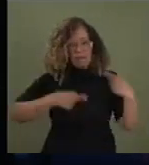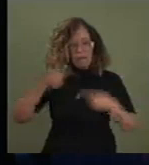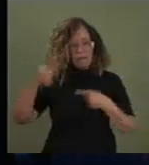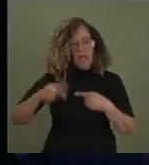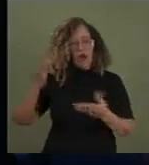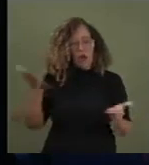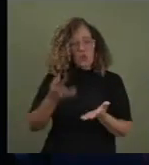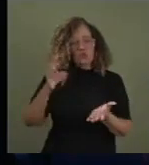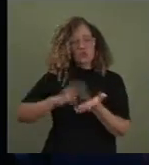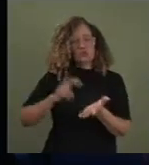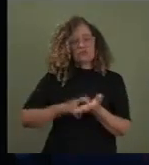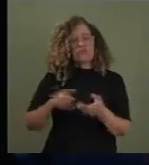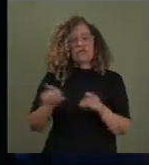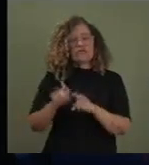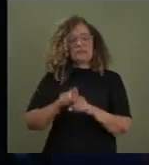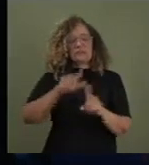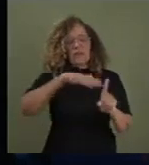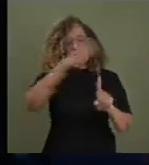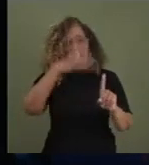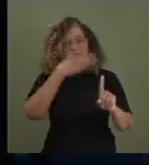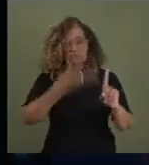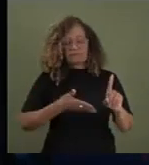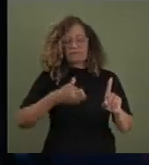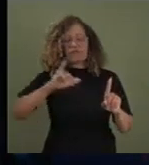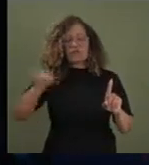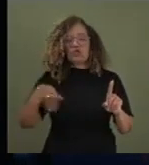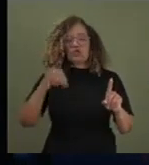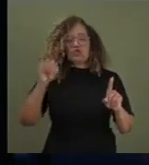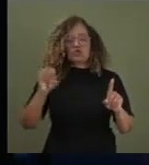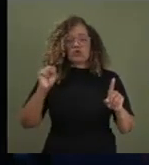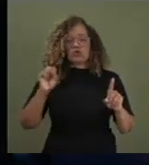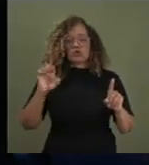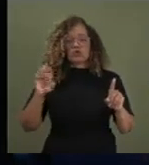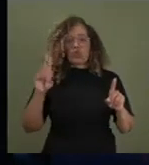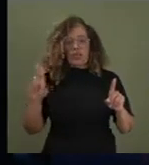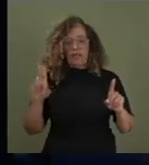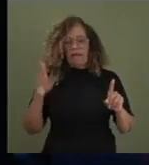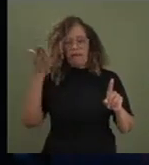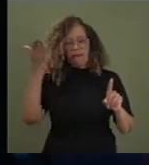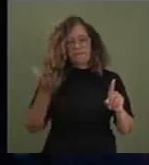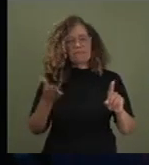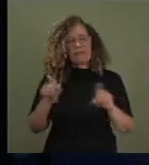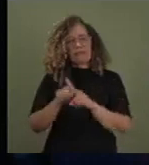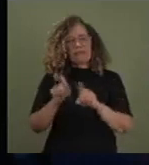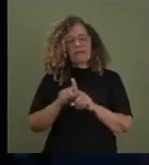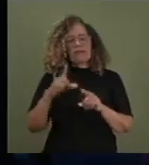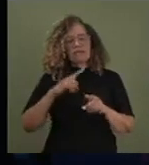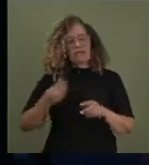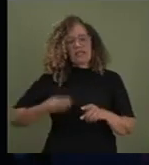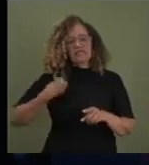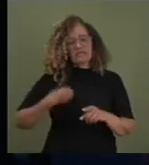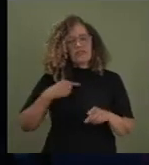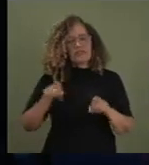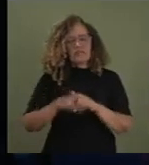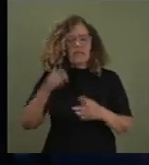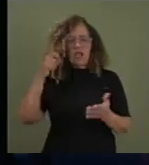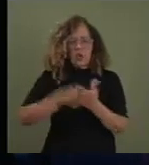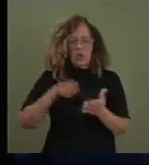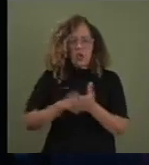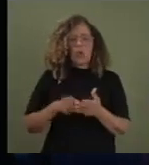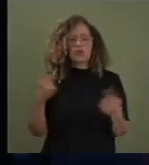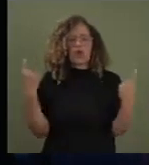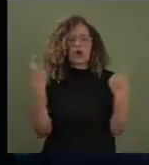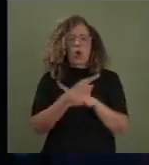manhã homenageamos José de Castro um visionário cuja vida foi dedicada a luta contra a